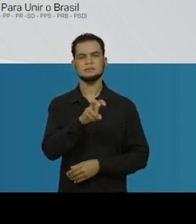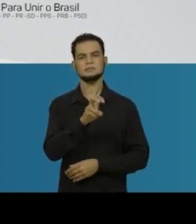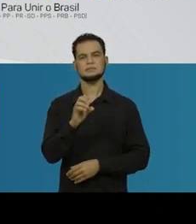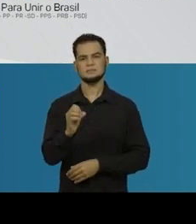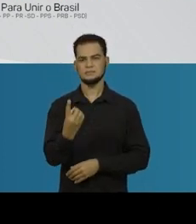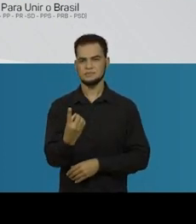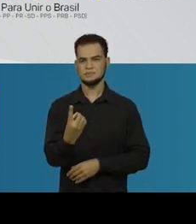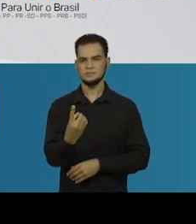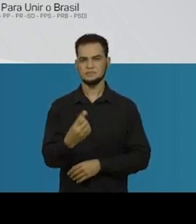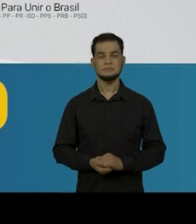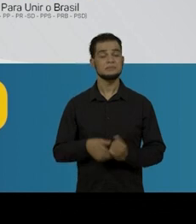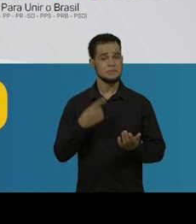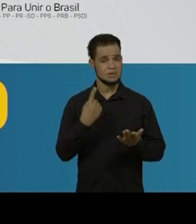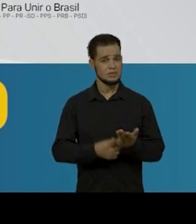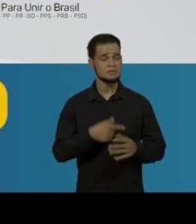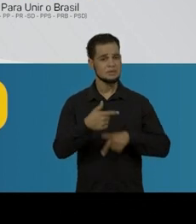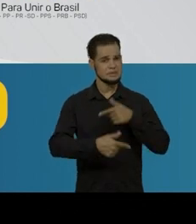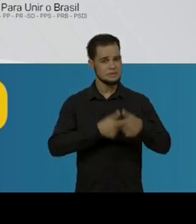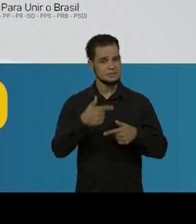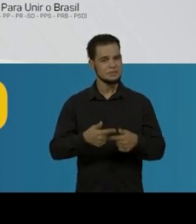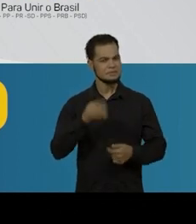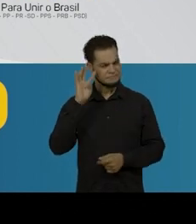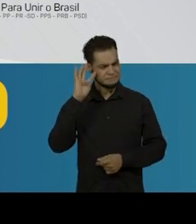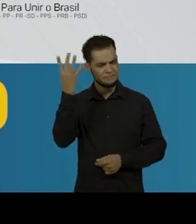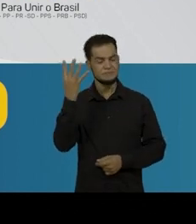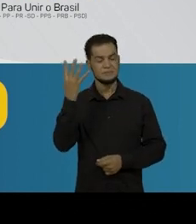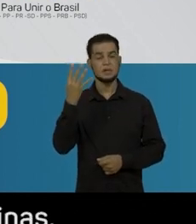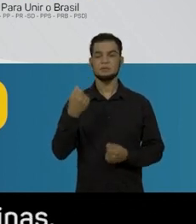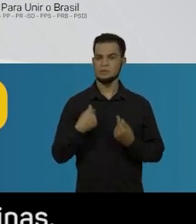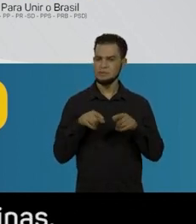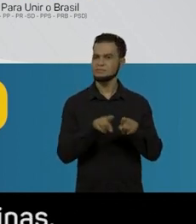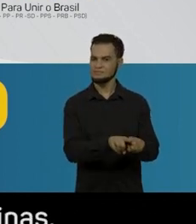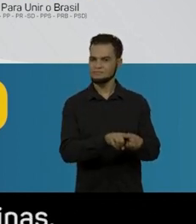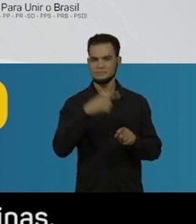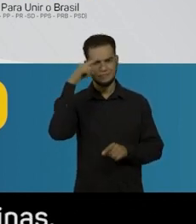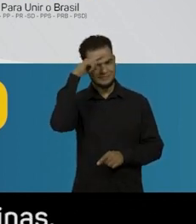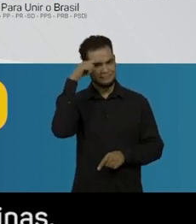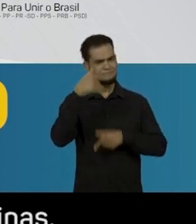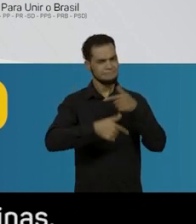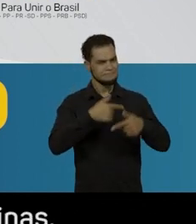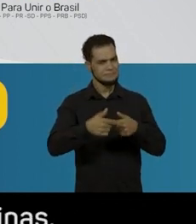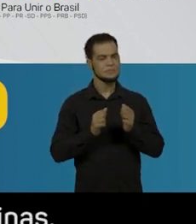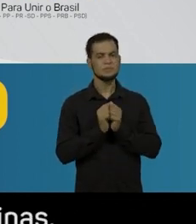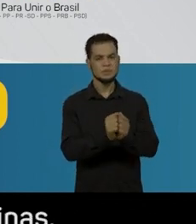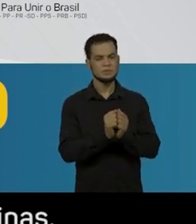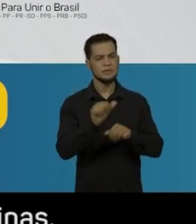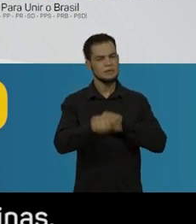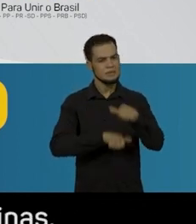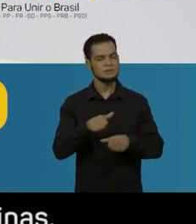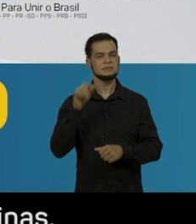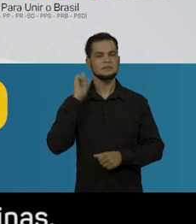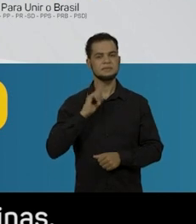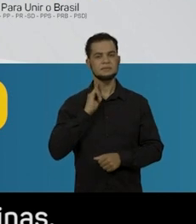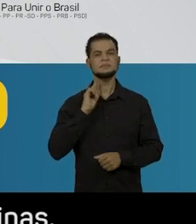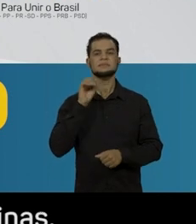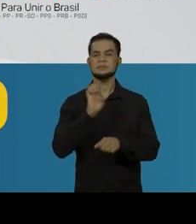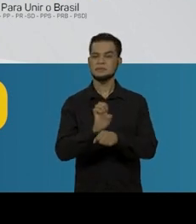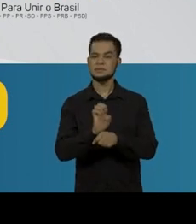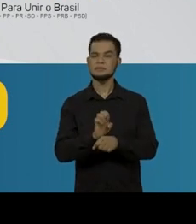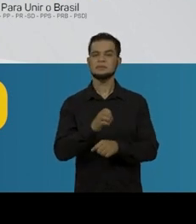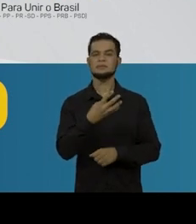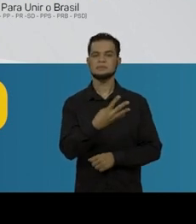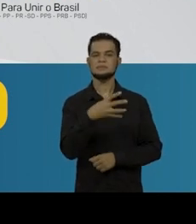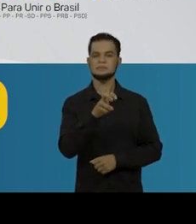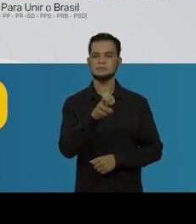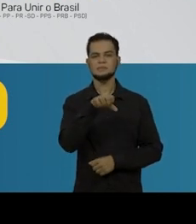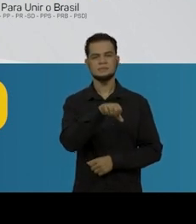vote 45501. Meu compromisso é trabalhar por resultados. Vou atuar ao lado de Anastasia na reconstrução de Minas.